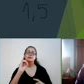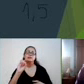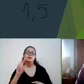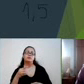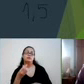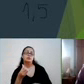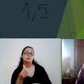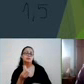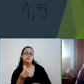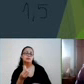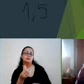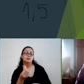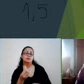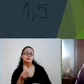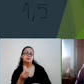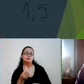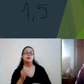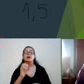0,6,